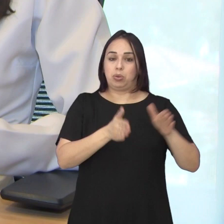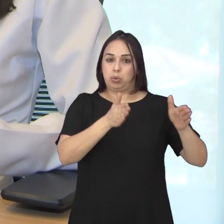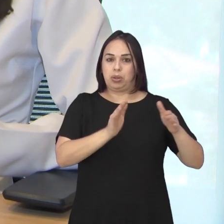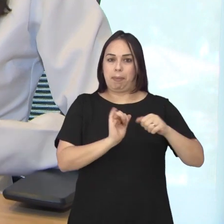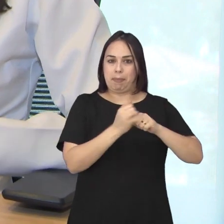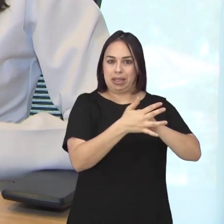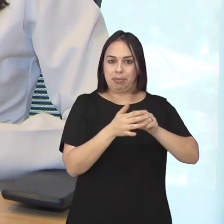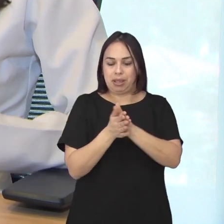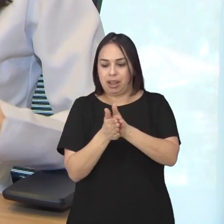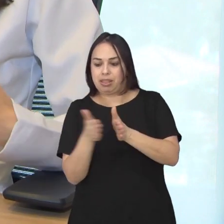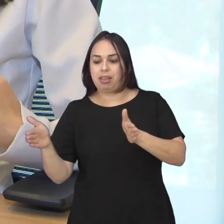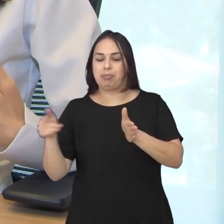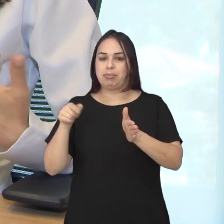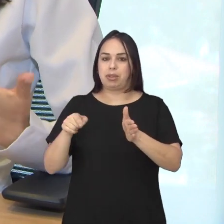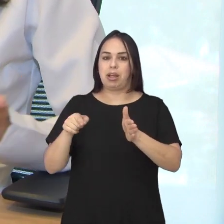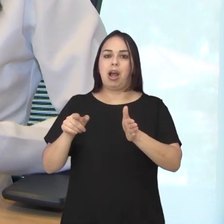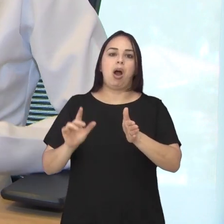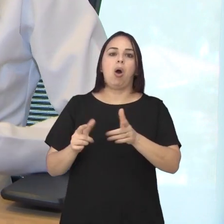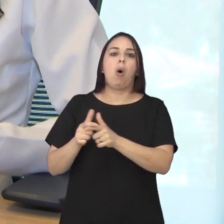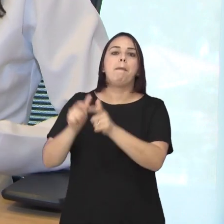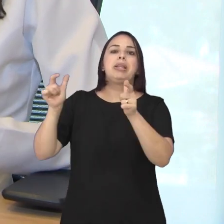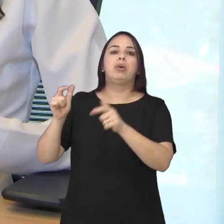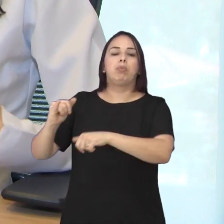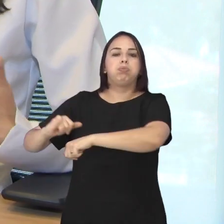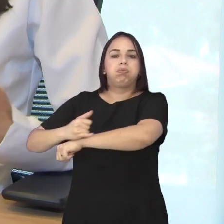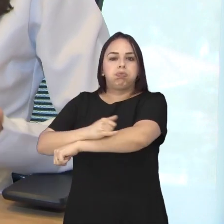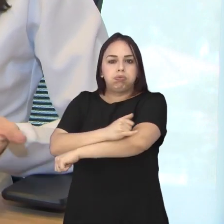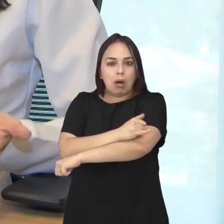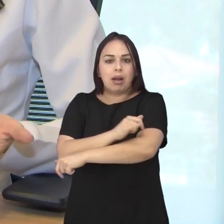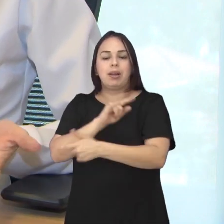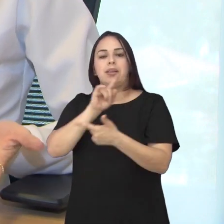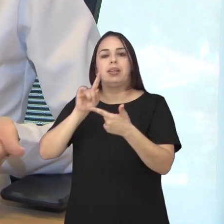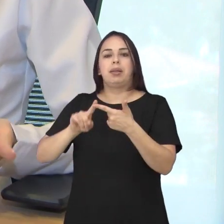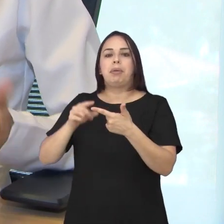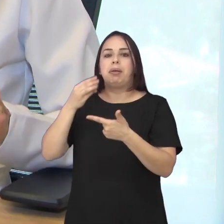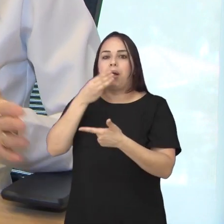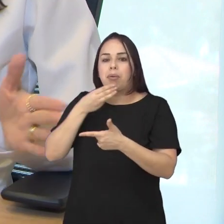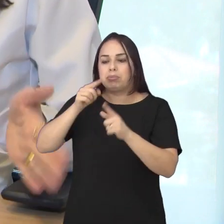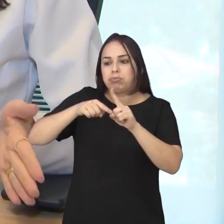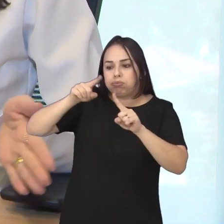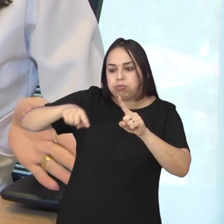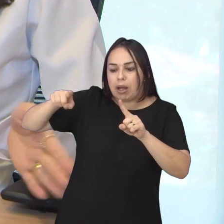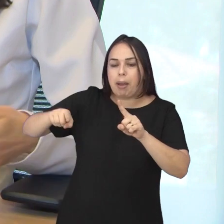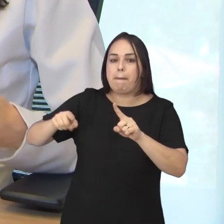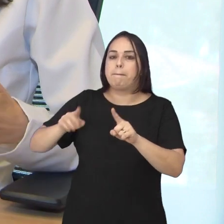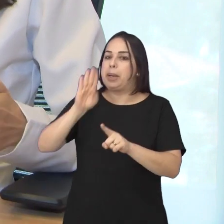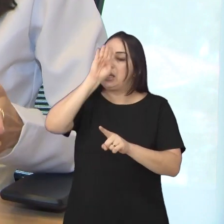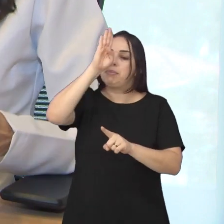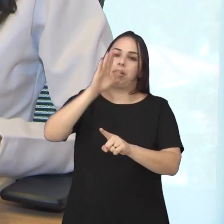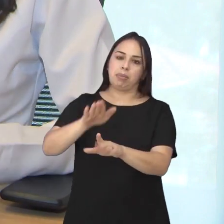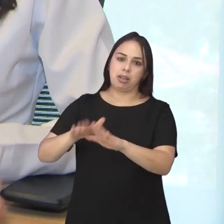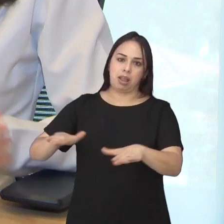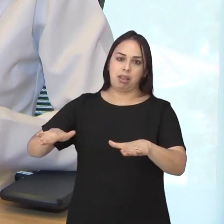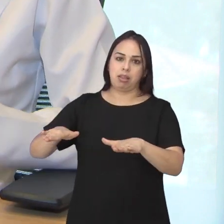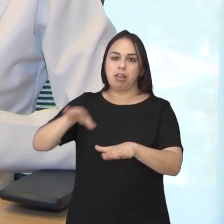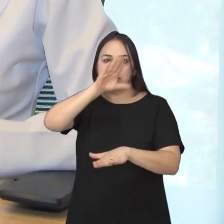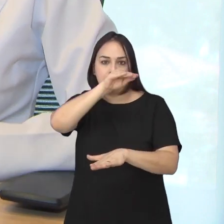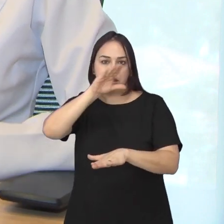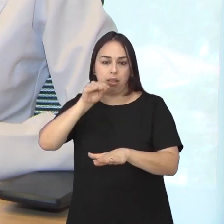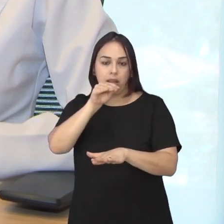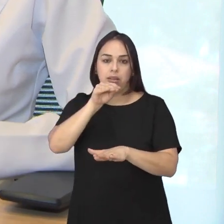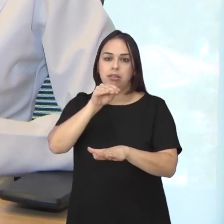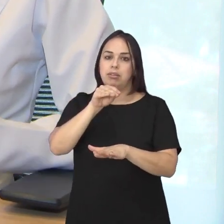aumentou bastante também os índices de obesidade infantil e alteração da glicose, justamente na população infantil